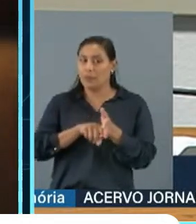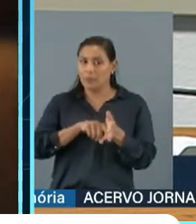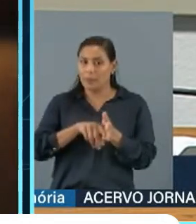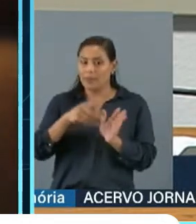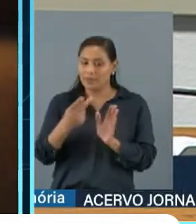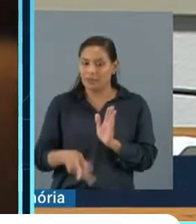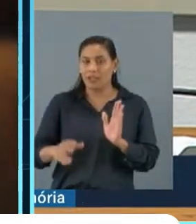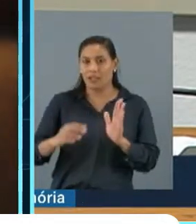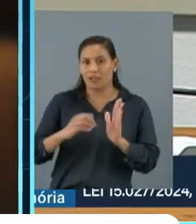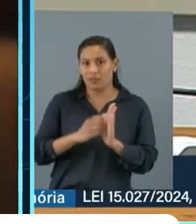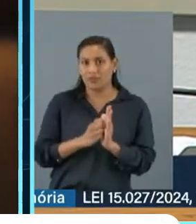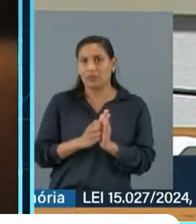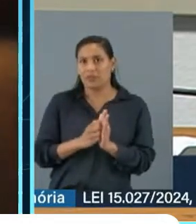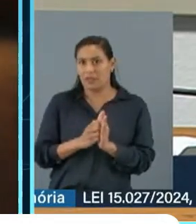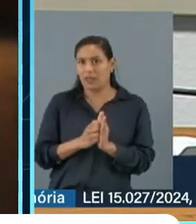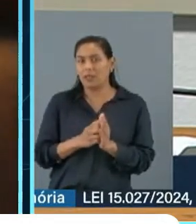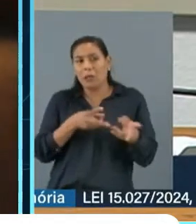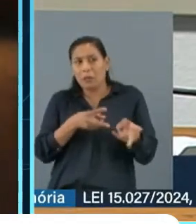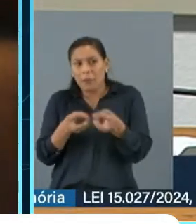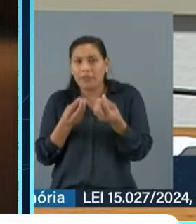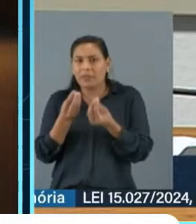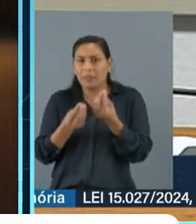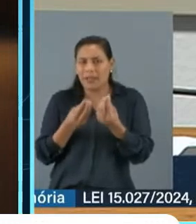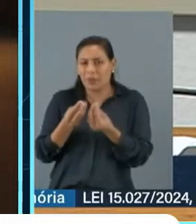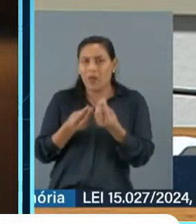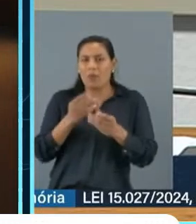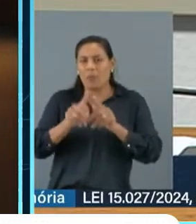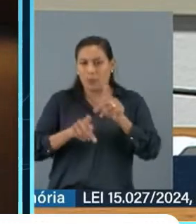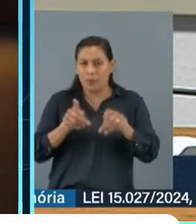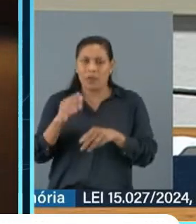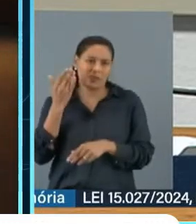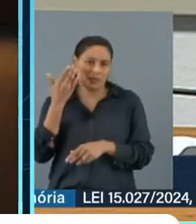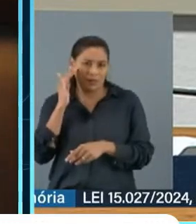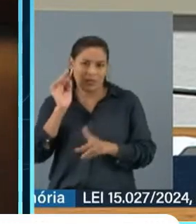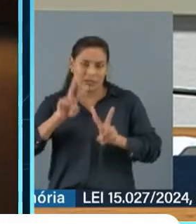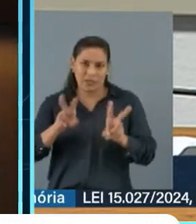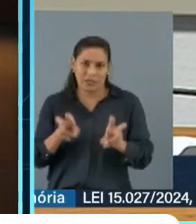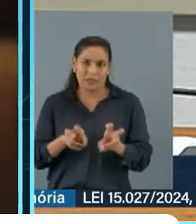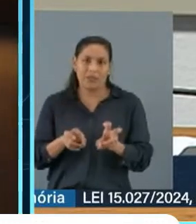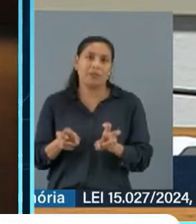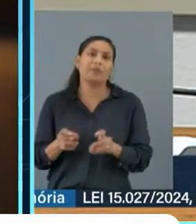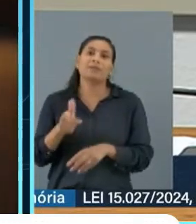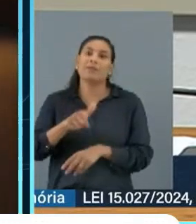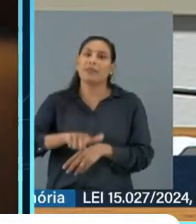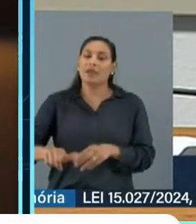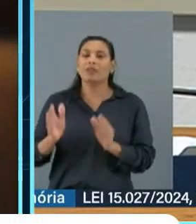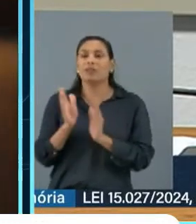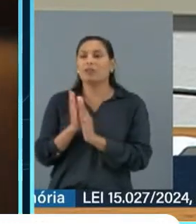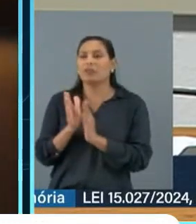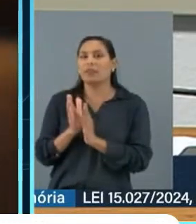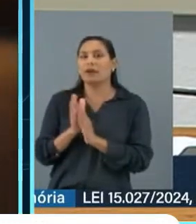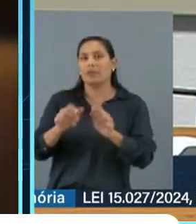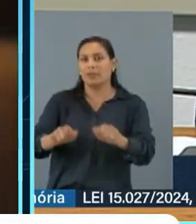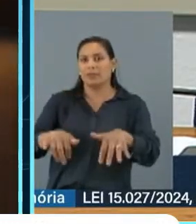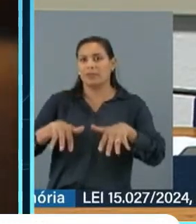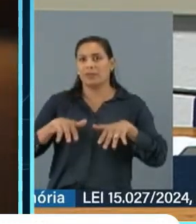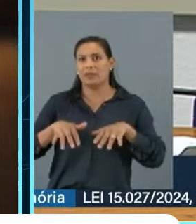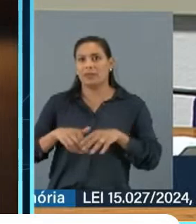mesmo da própria eleição, o Senado tomando as rédeas, né, para que a gente possa, pelo menos, abrir,